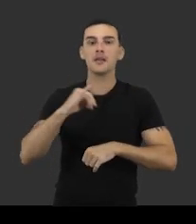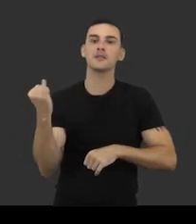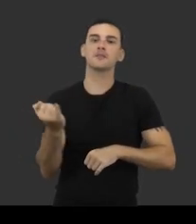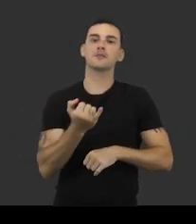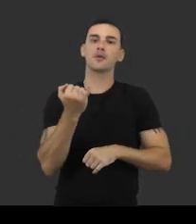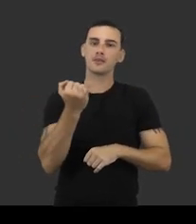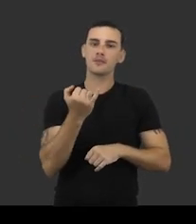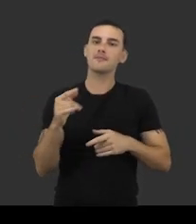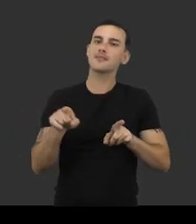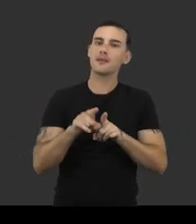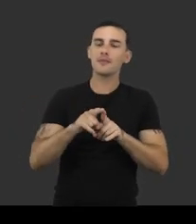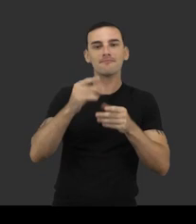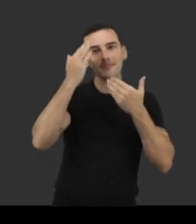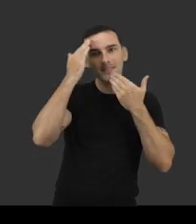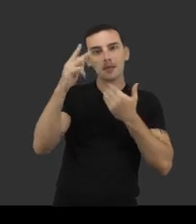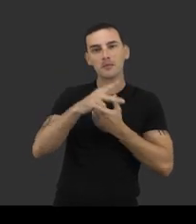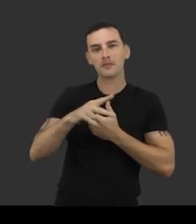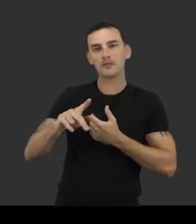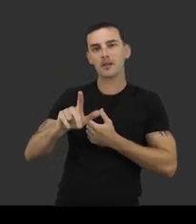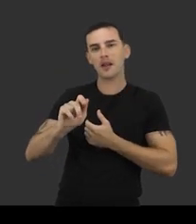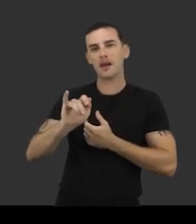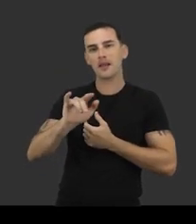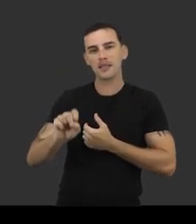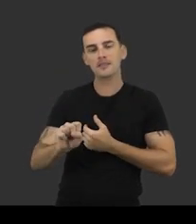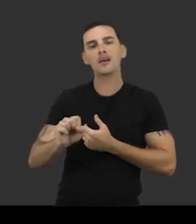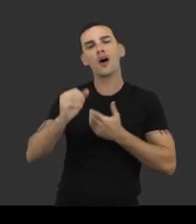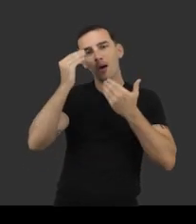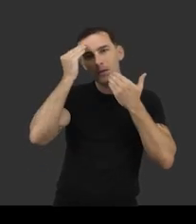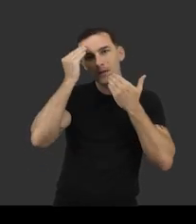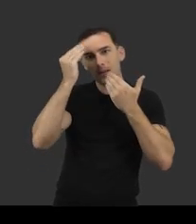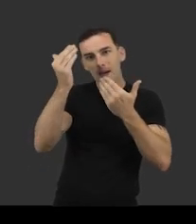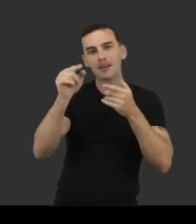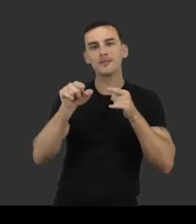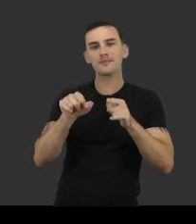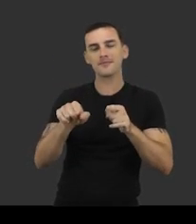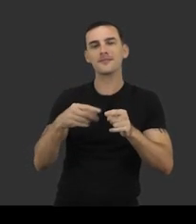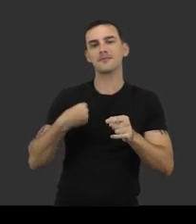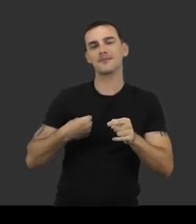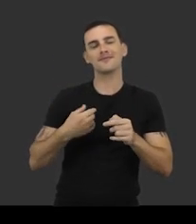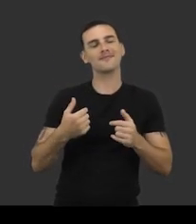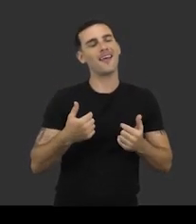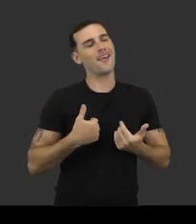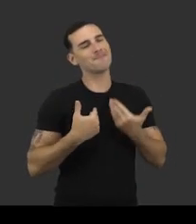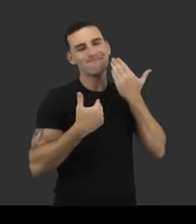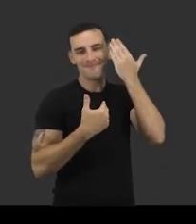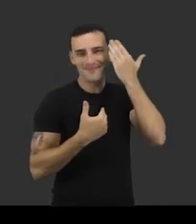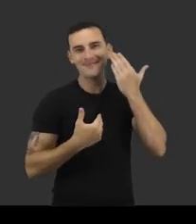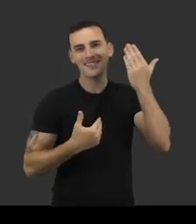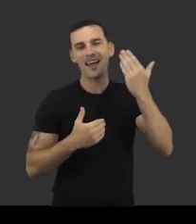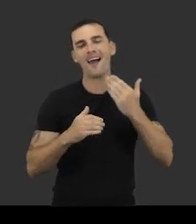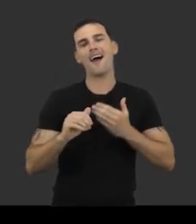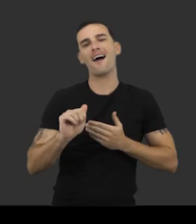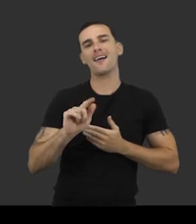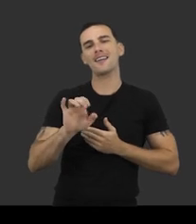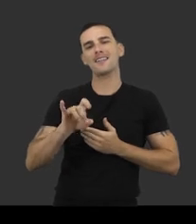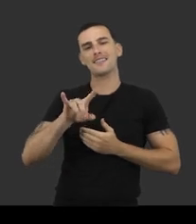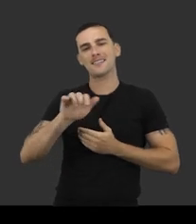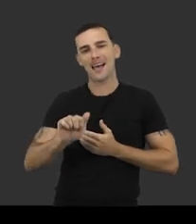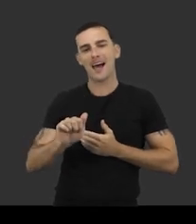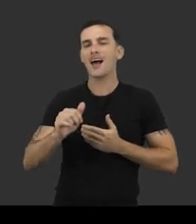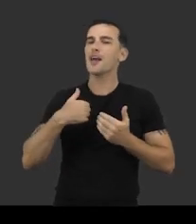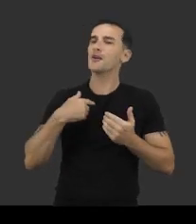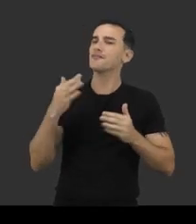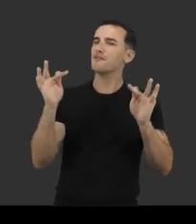é claro, agradecer à professora Laís, muito obrigada, amamos tê-la conosco. Eu que agradeço, Elisa, muito obrigada, eu estou